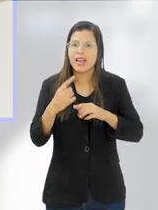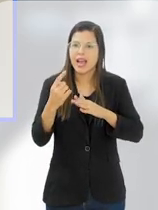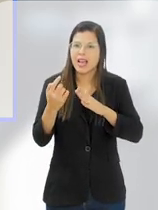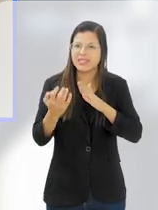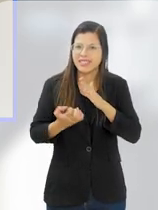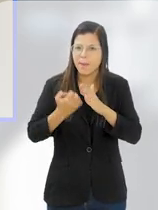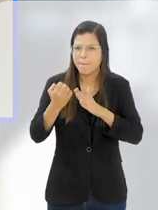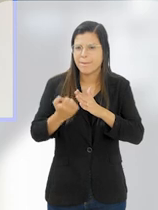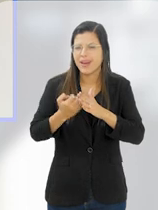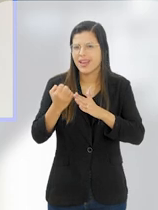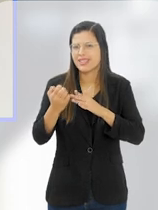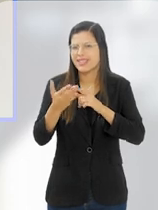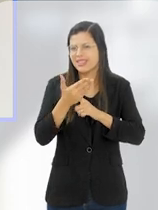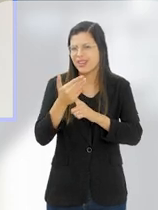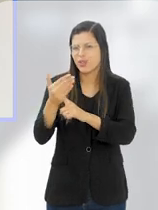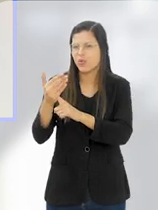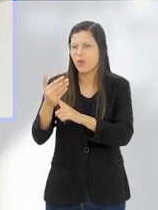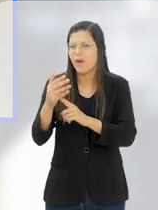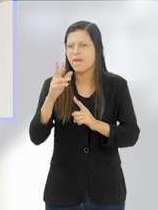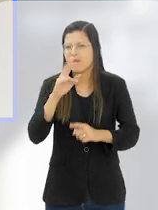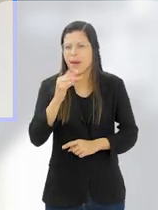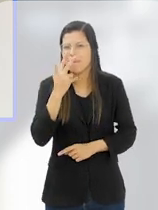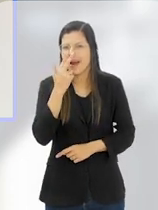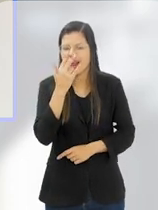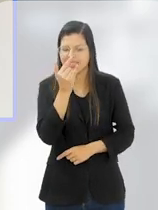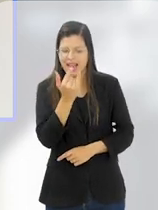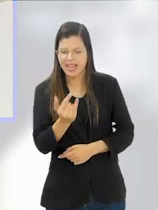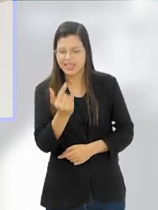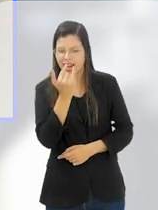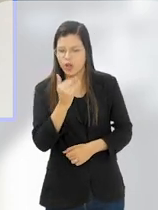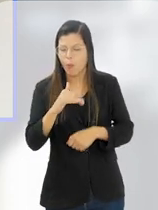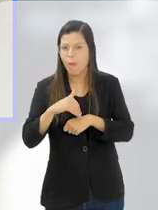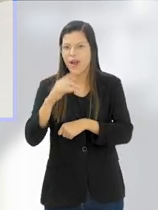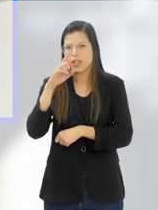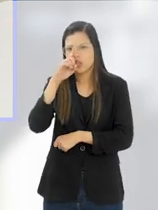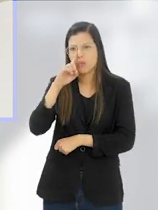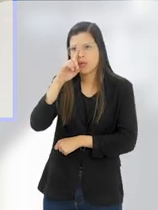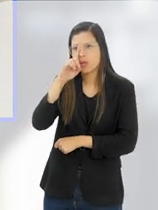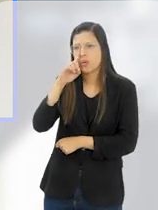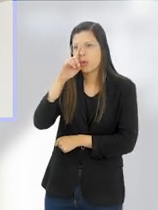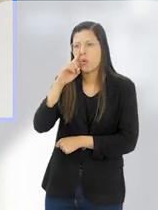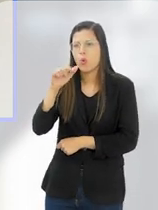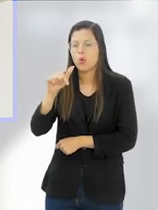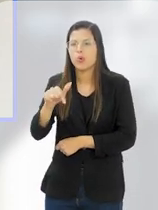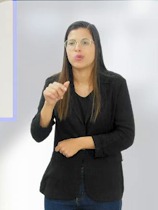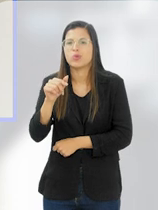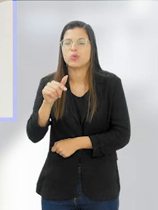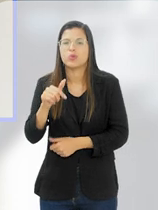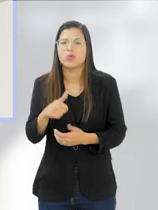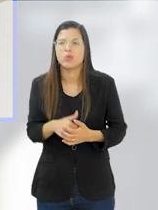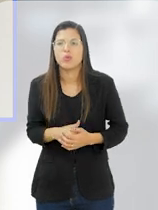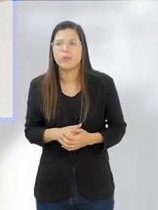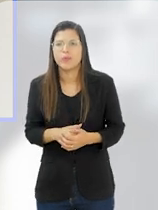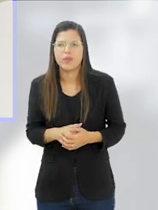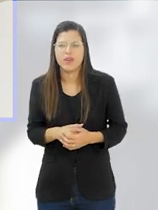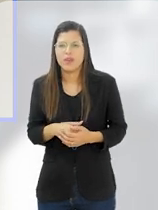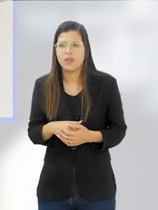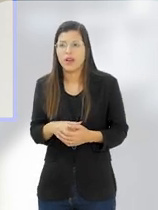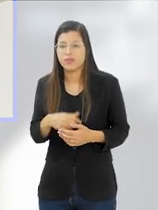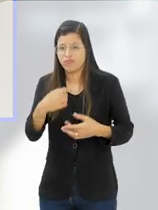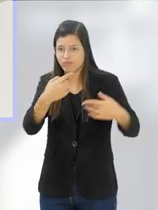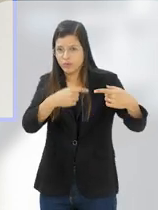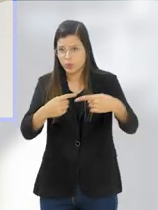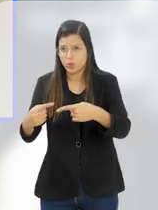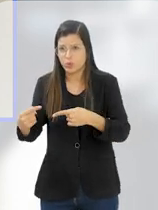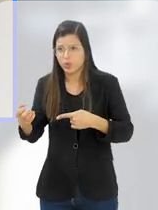é nocivo para a criança. Isso é uma coisa impressionante. Ela vai para conteúdo fútil. Agora acabei de. Estamos discutindo